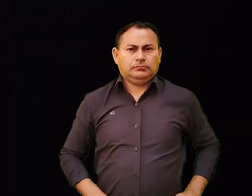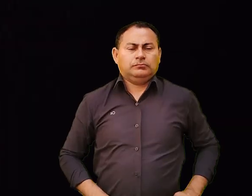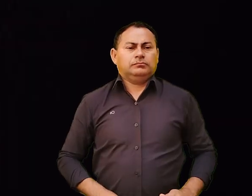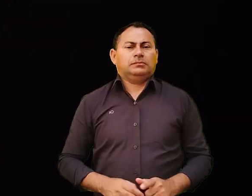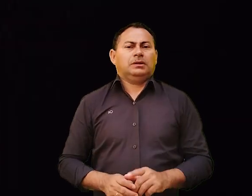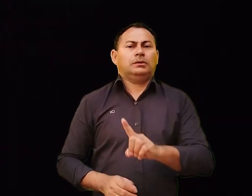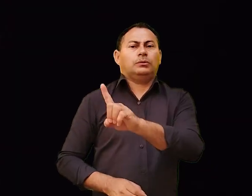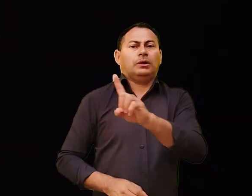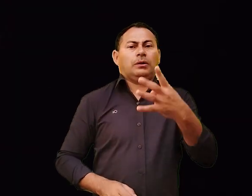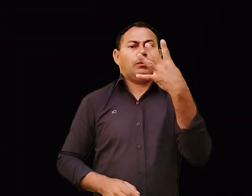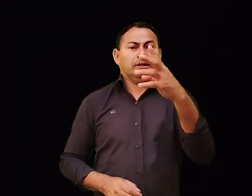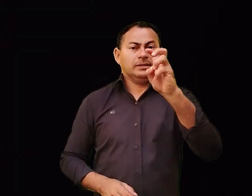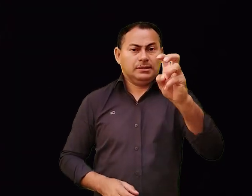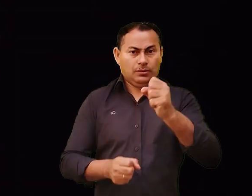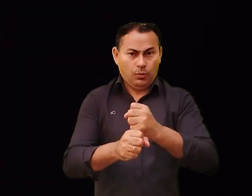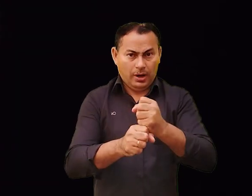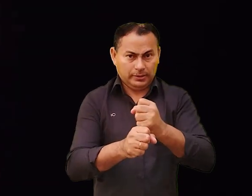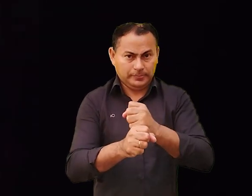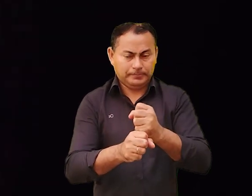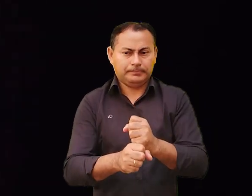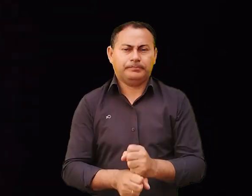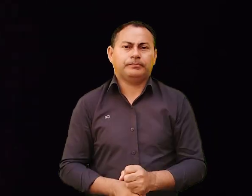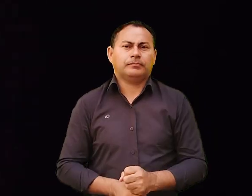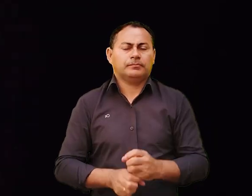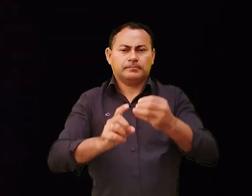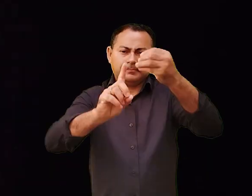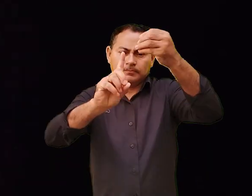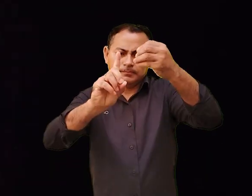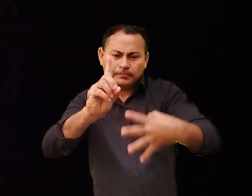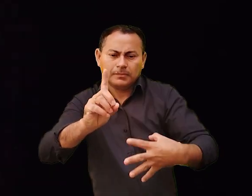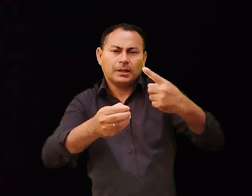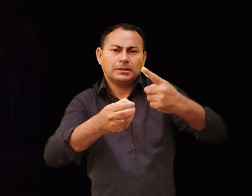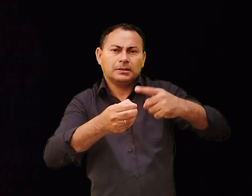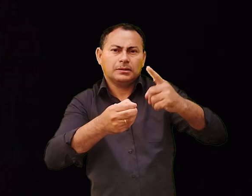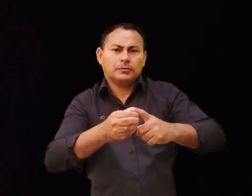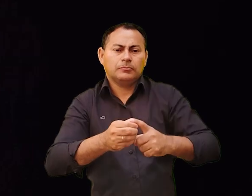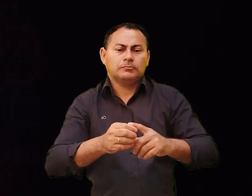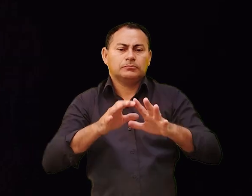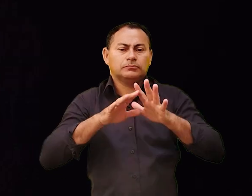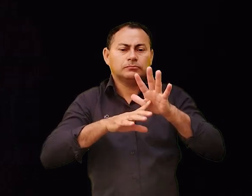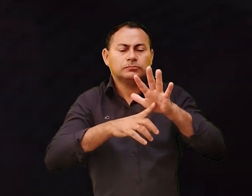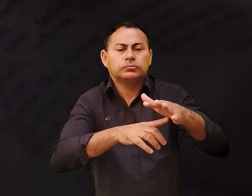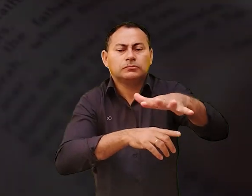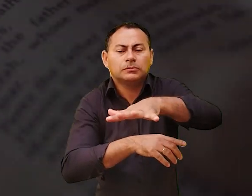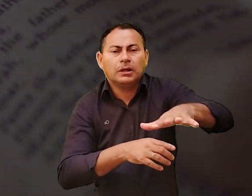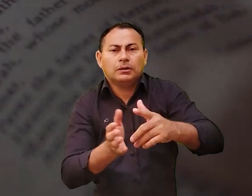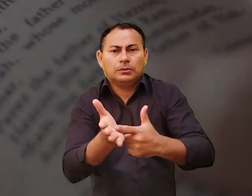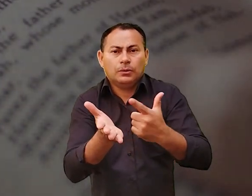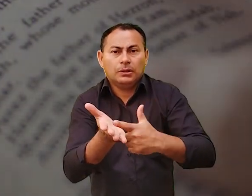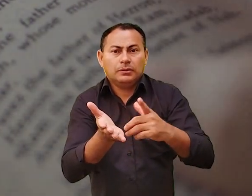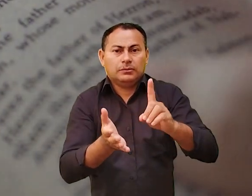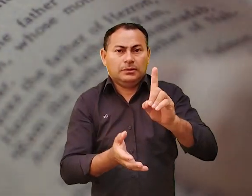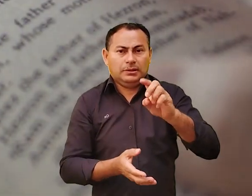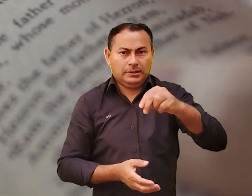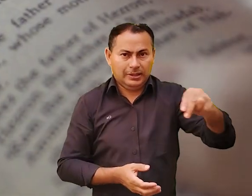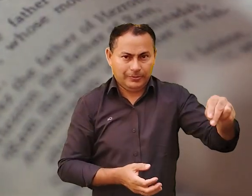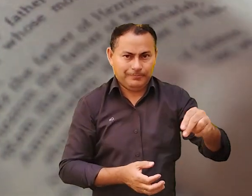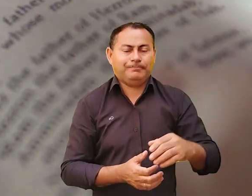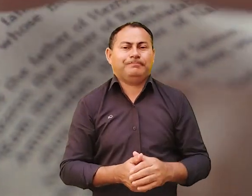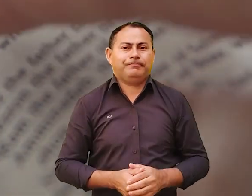durante 45 anos. Essa descrição da cidade é o palco da peça do livro de